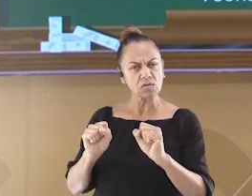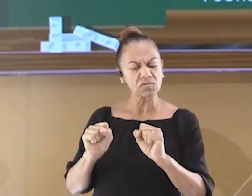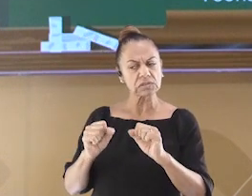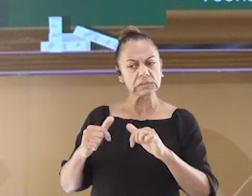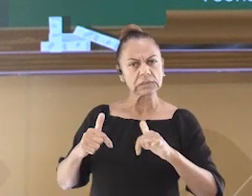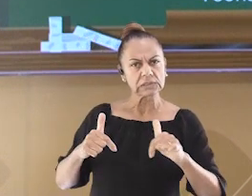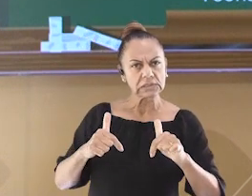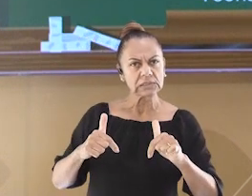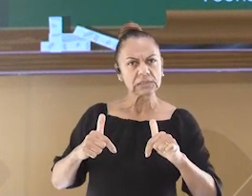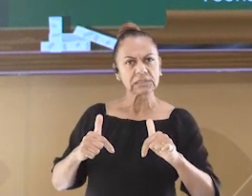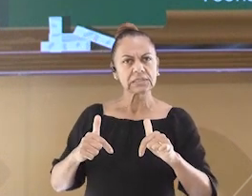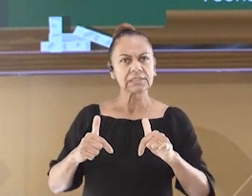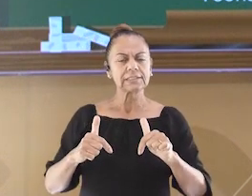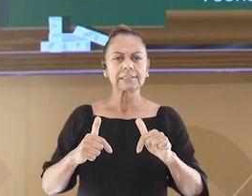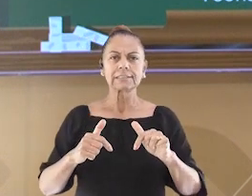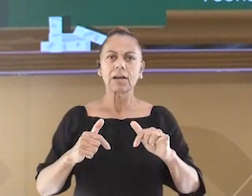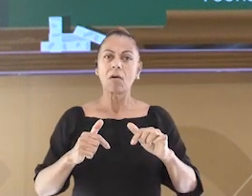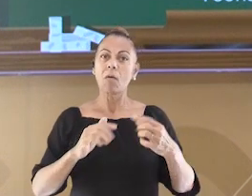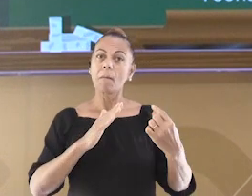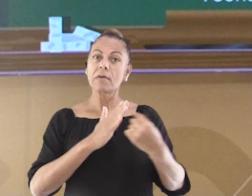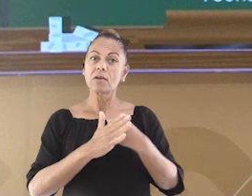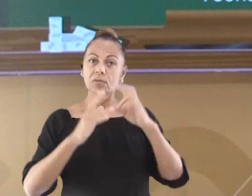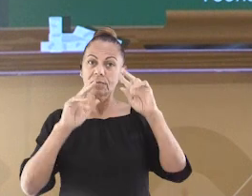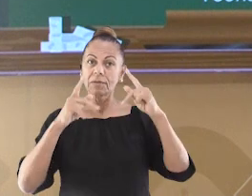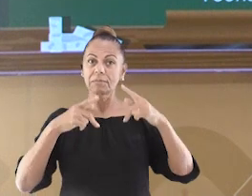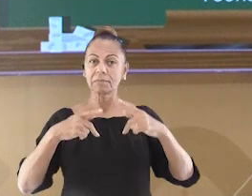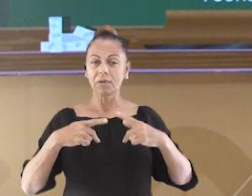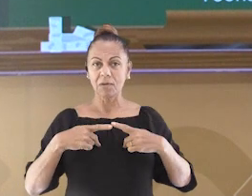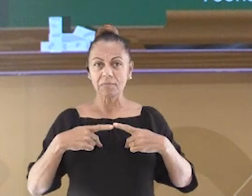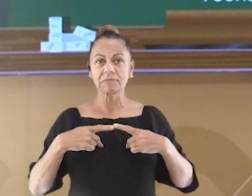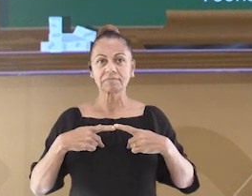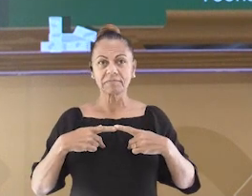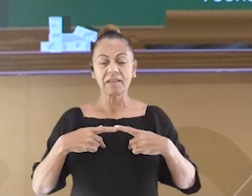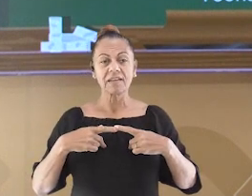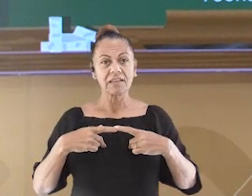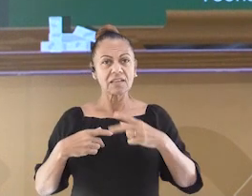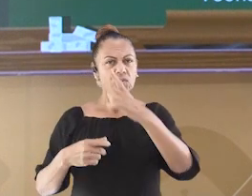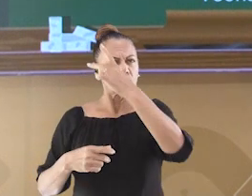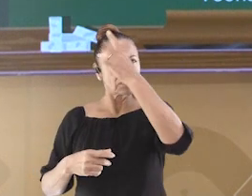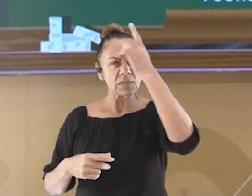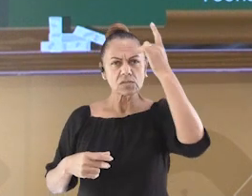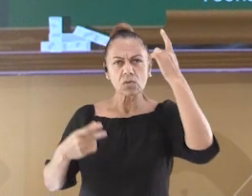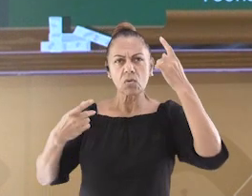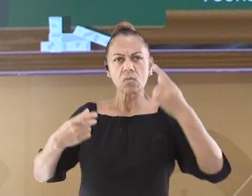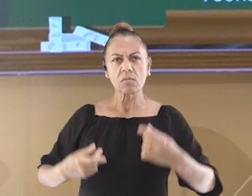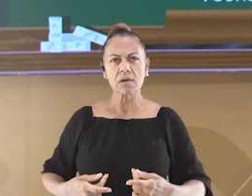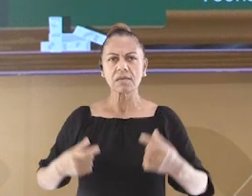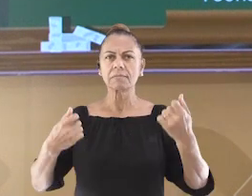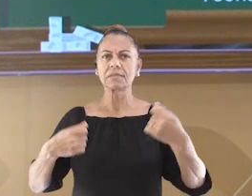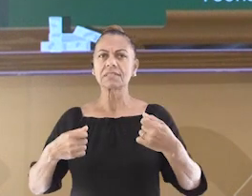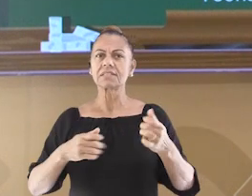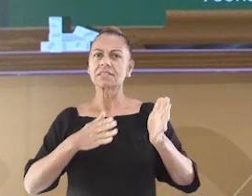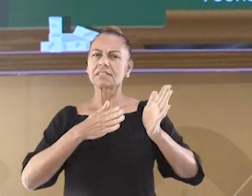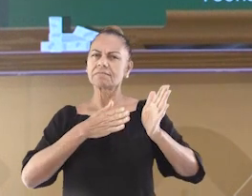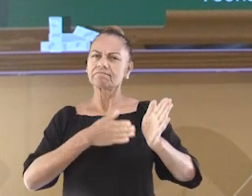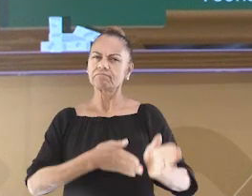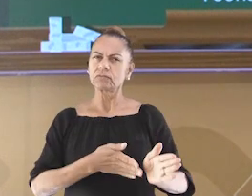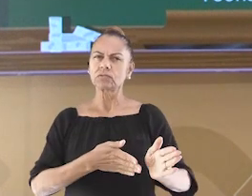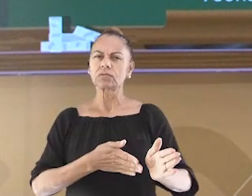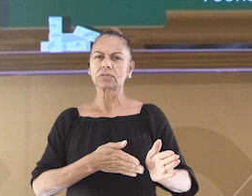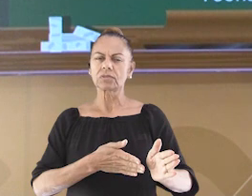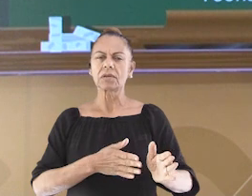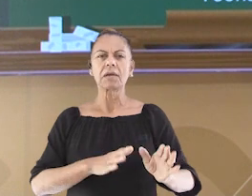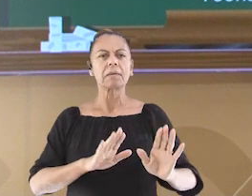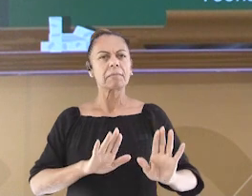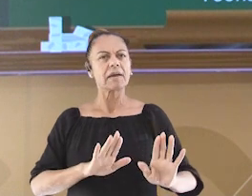a responder perguntas como: eu posso? Eu devo? A ética trata de princípio e considera que o